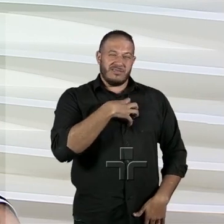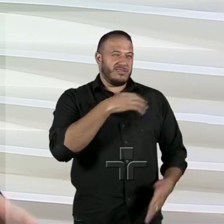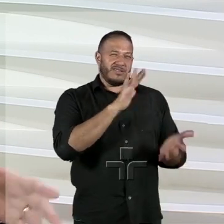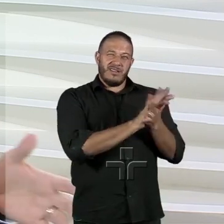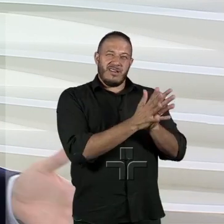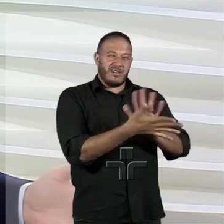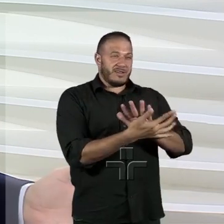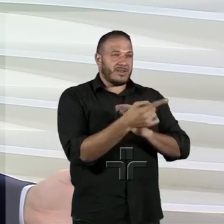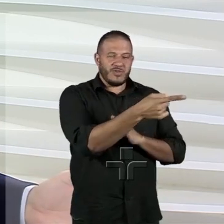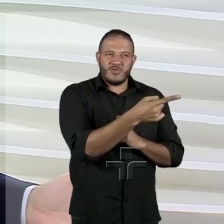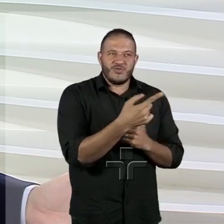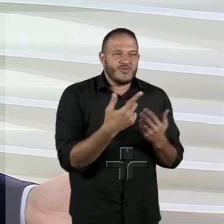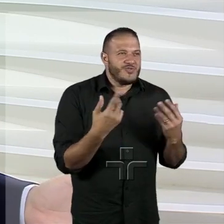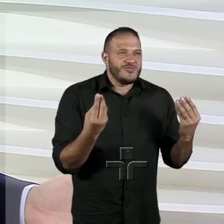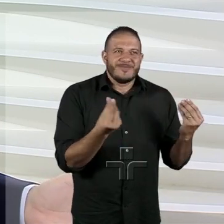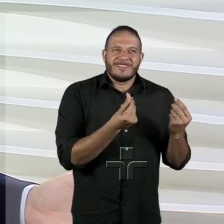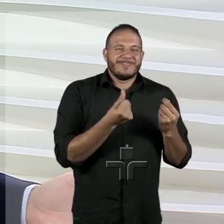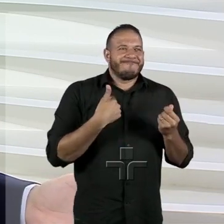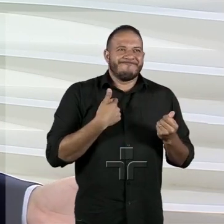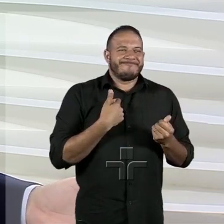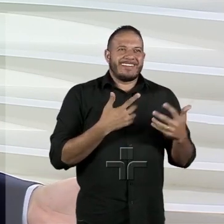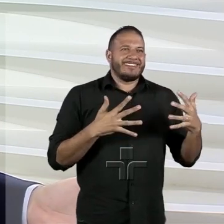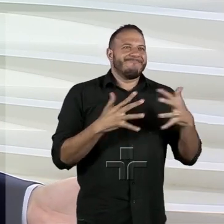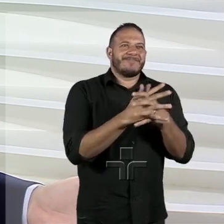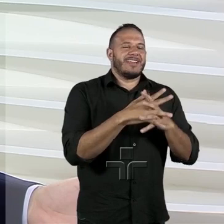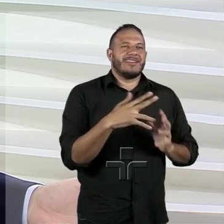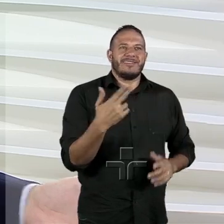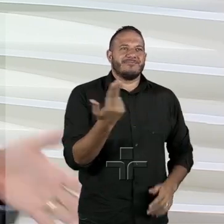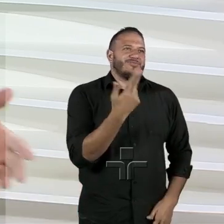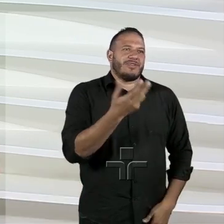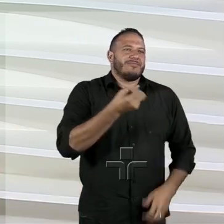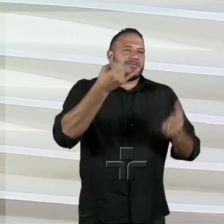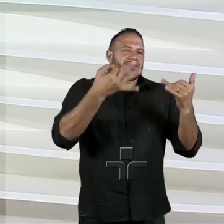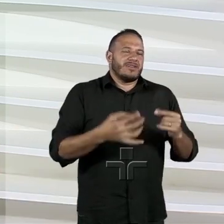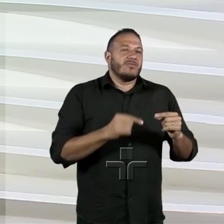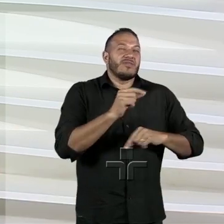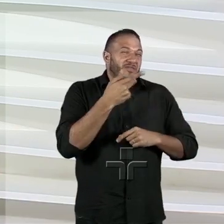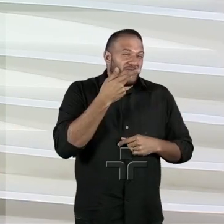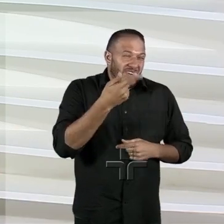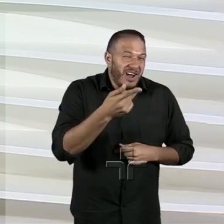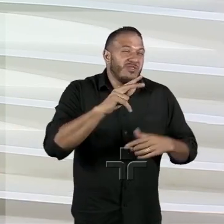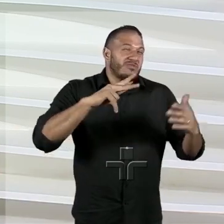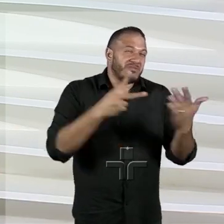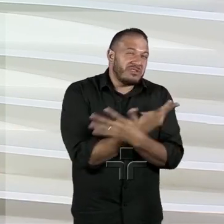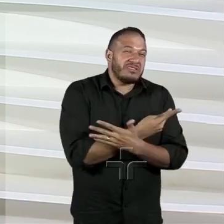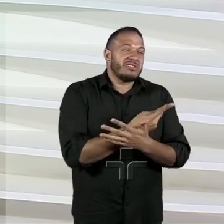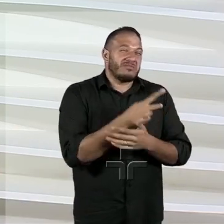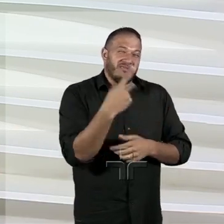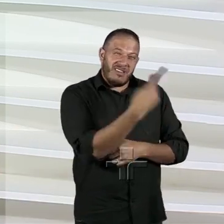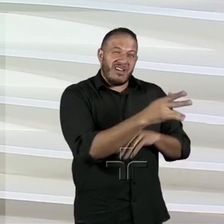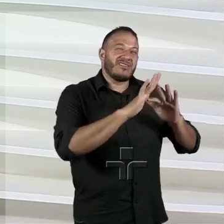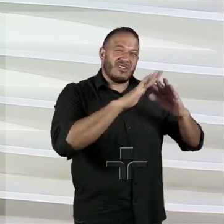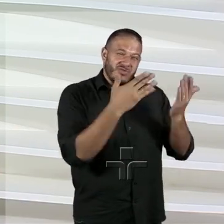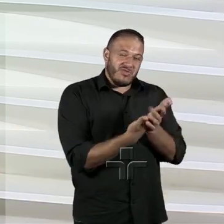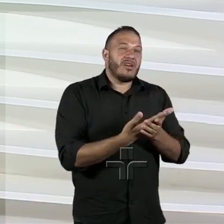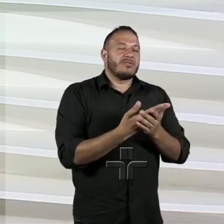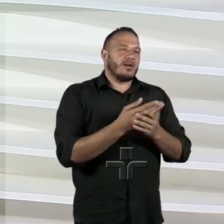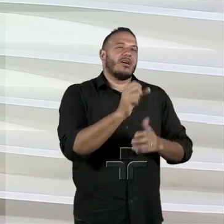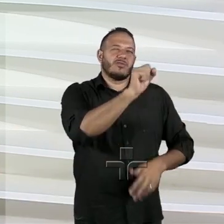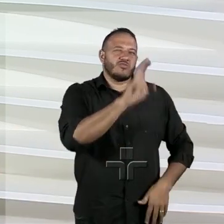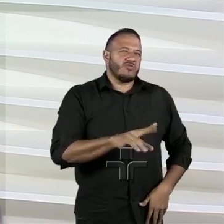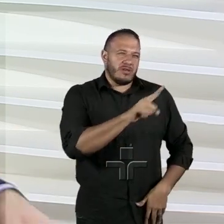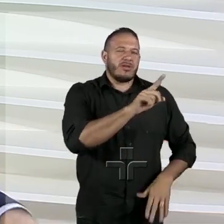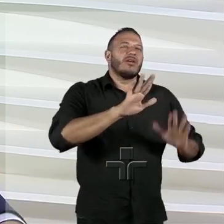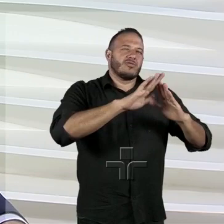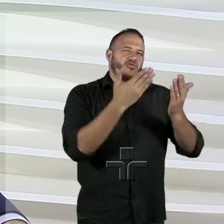aquilo foge da curva de qualquer coisa, né? Quando a gente fala do que aconteceu em Suzano, na Raul Brasil, não é o